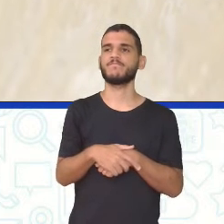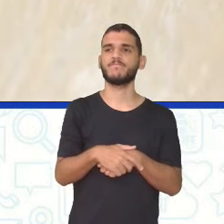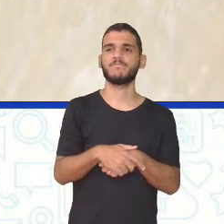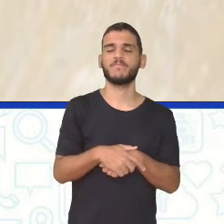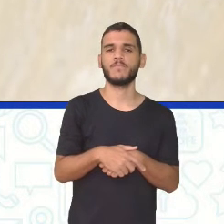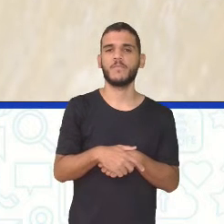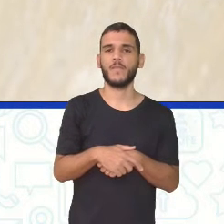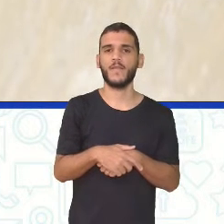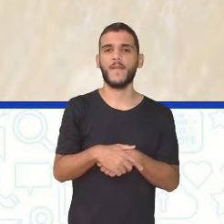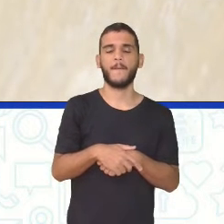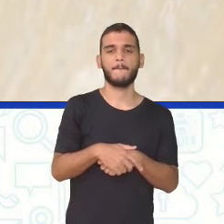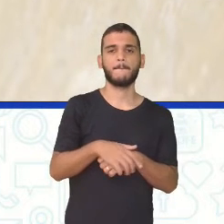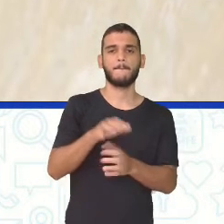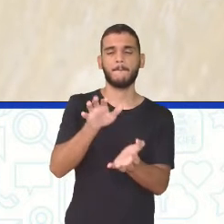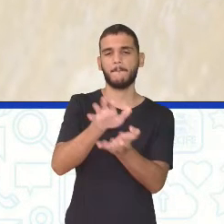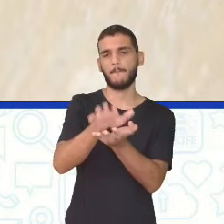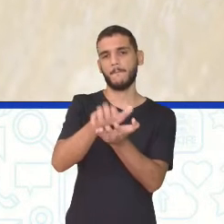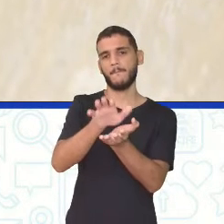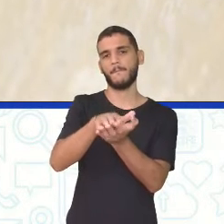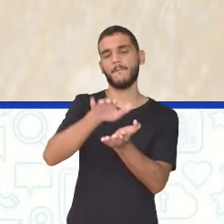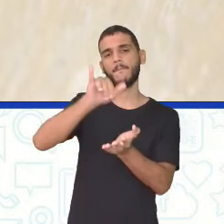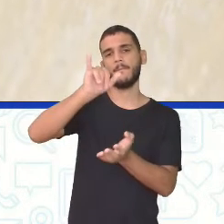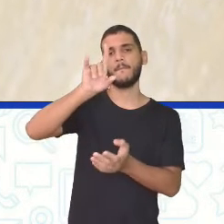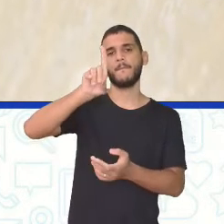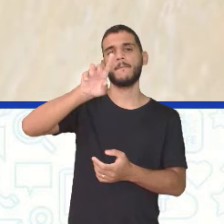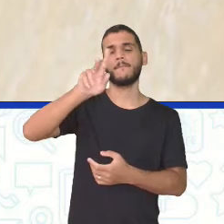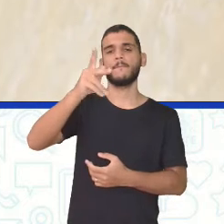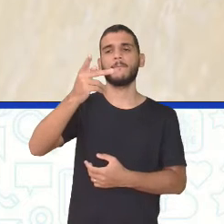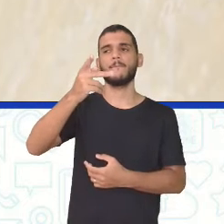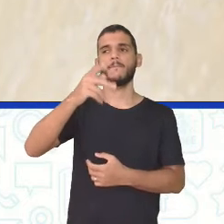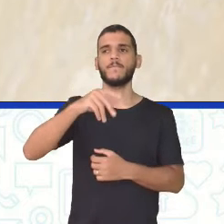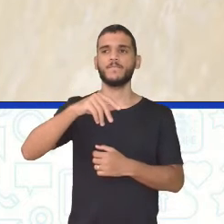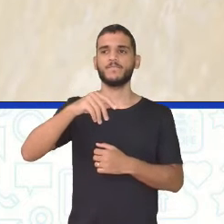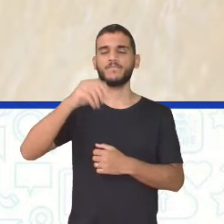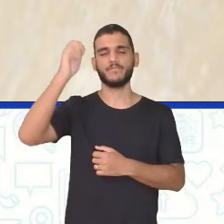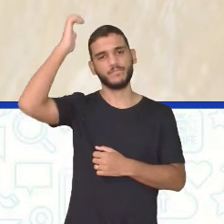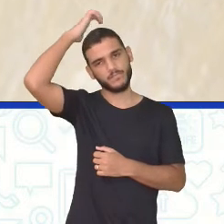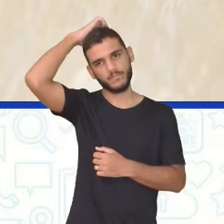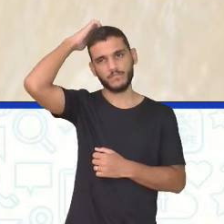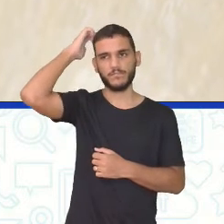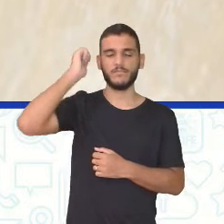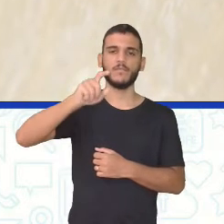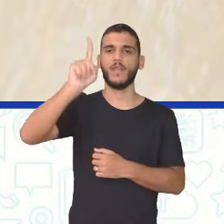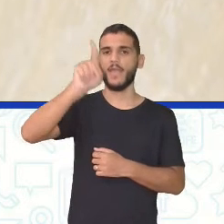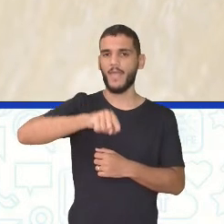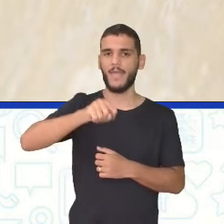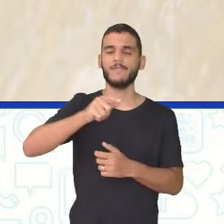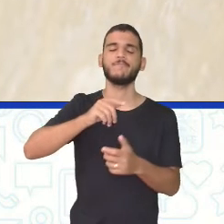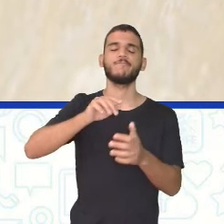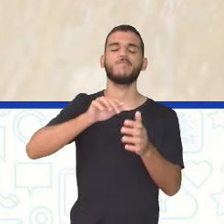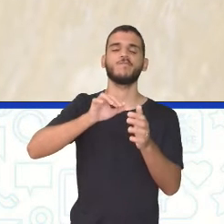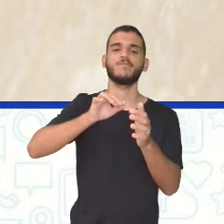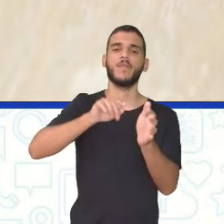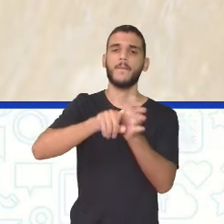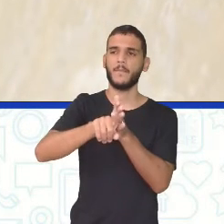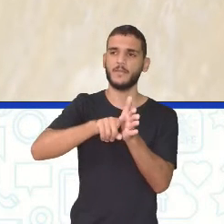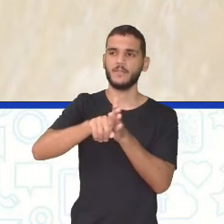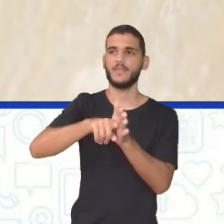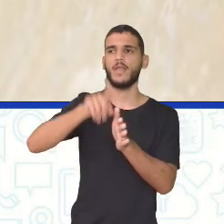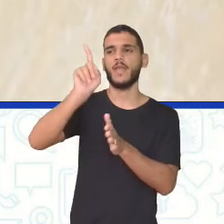onde está Pernambuco, o IDH de Pernambuco, né? Nessa medição aqui, tá? Era